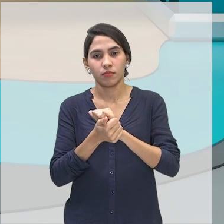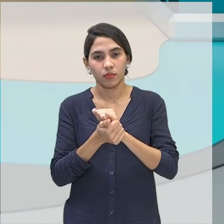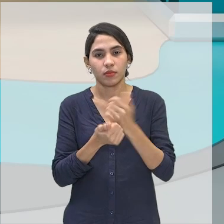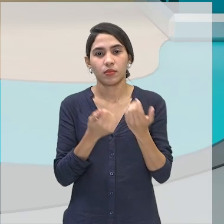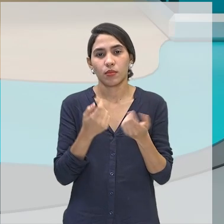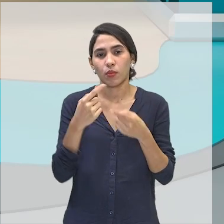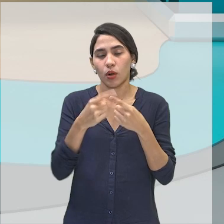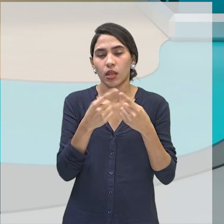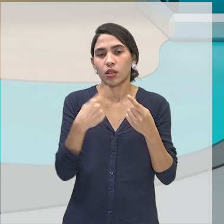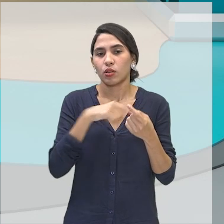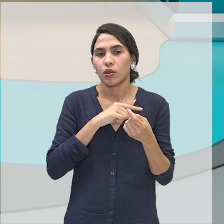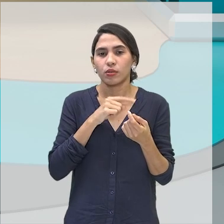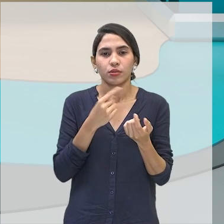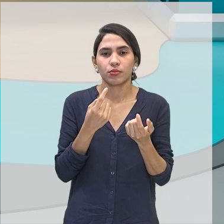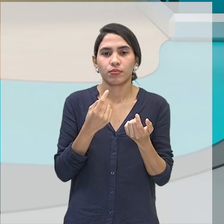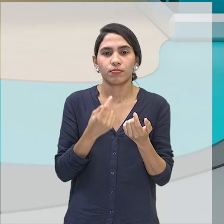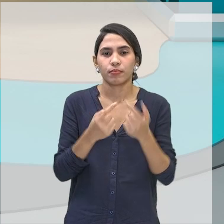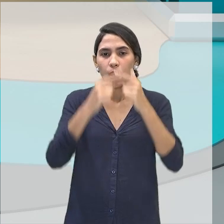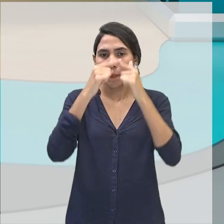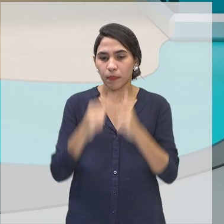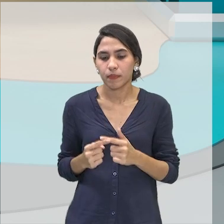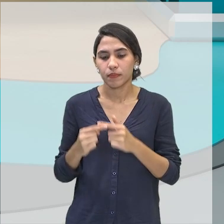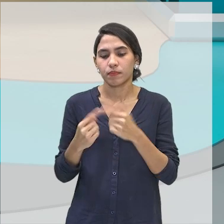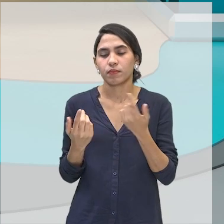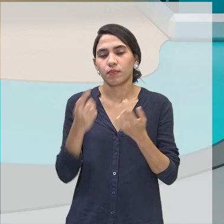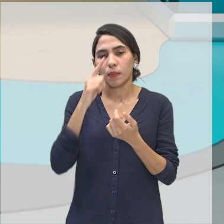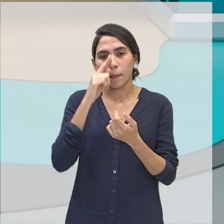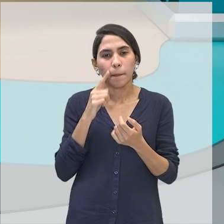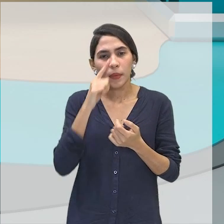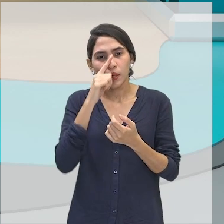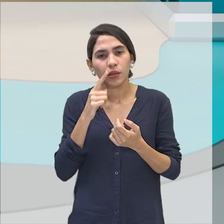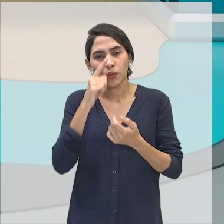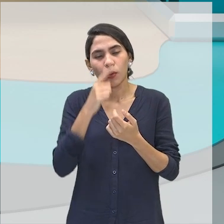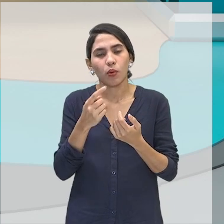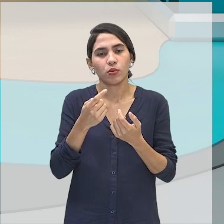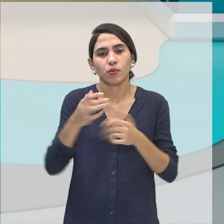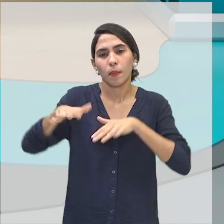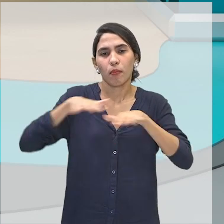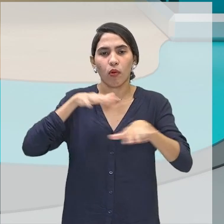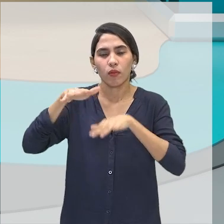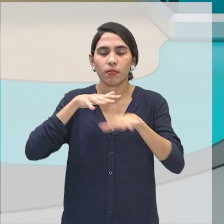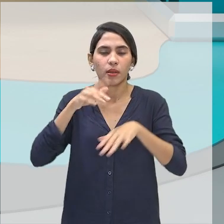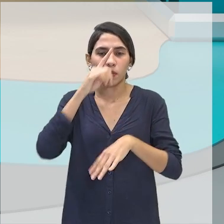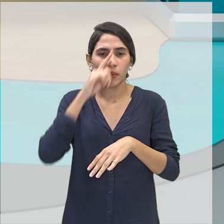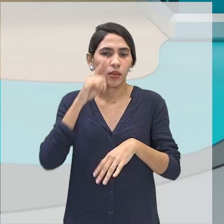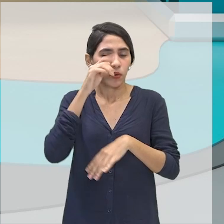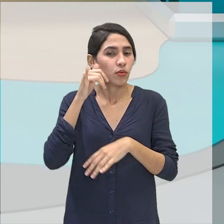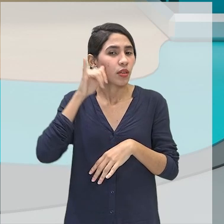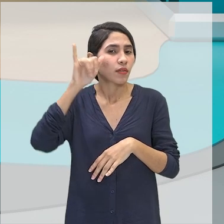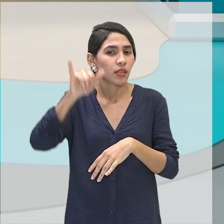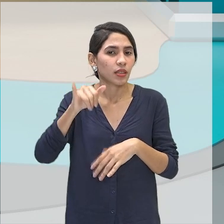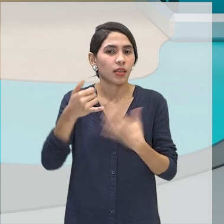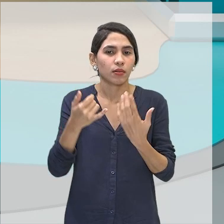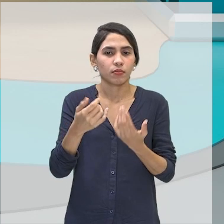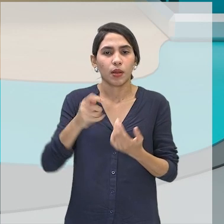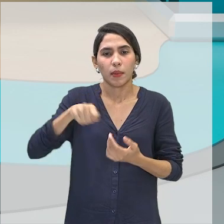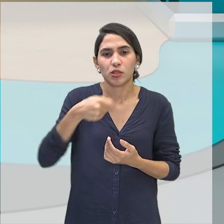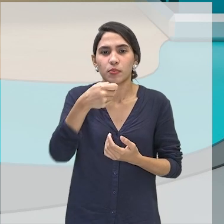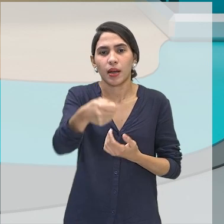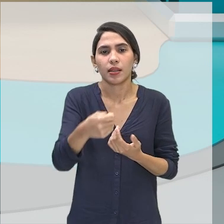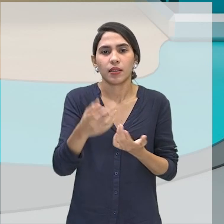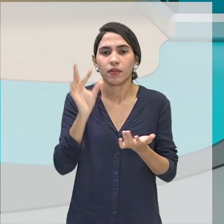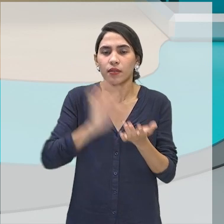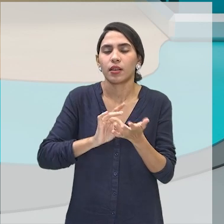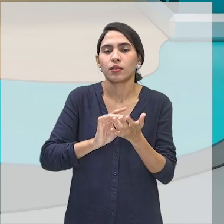não vai colocar as pessoas para fazerem os movimentos, os golpes com uma espada de verdade. Então,